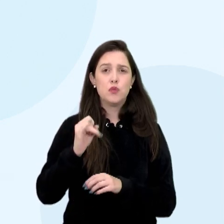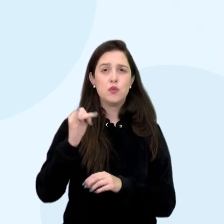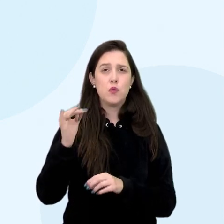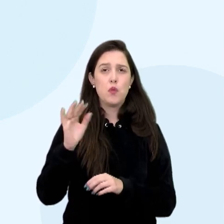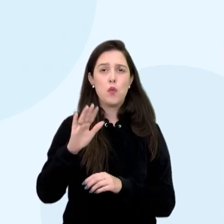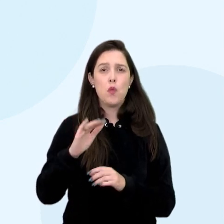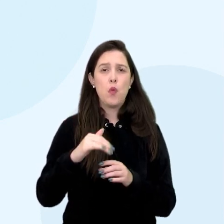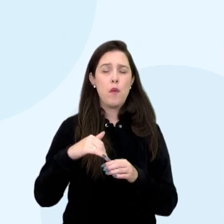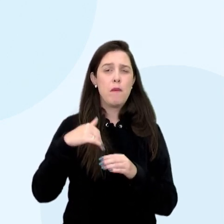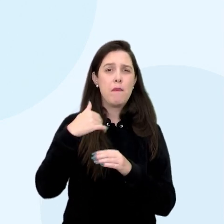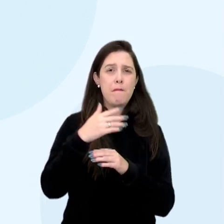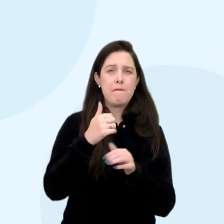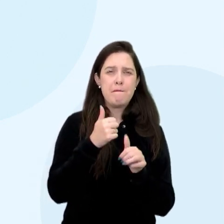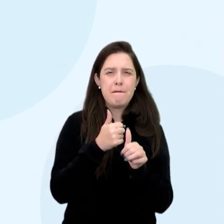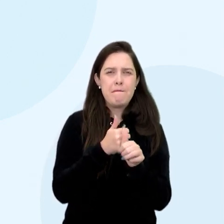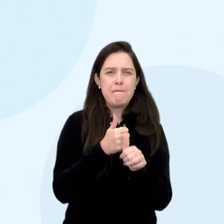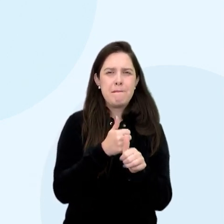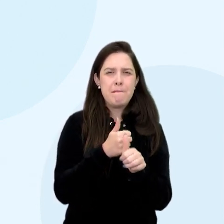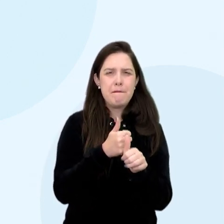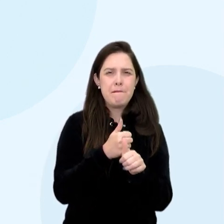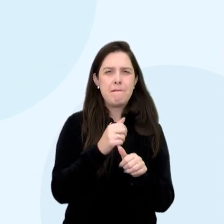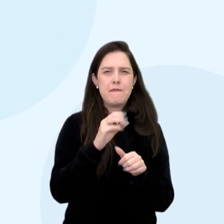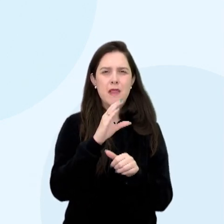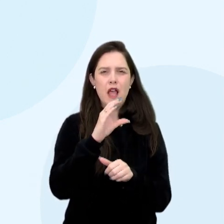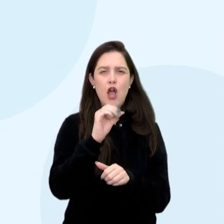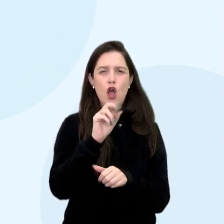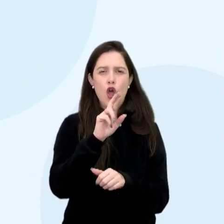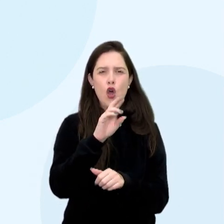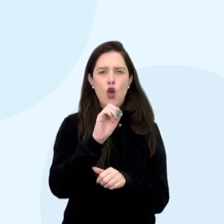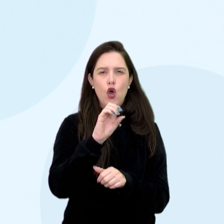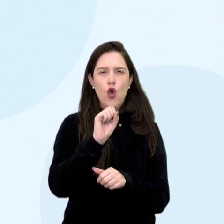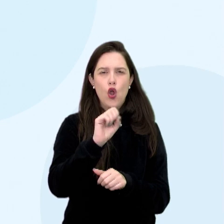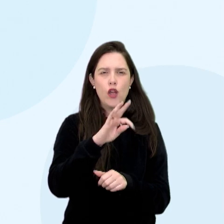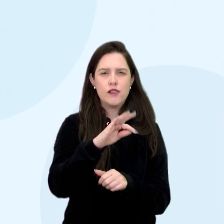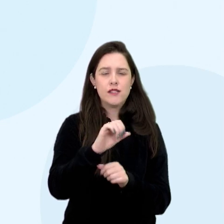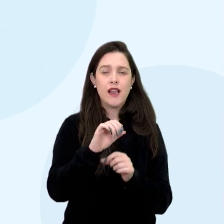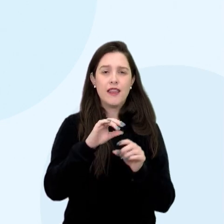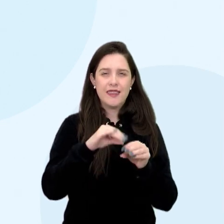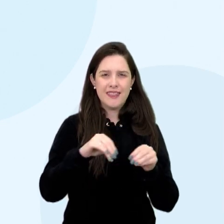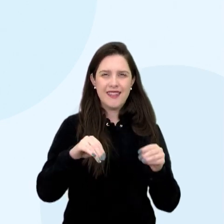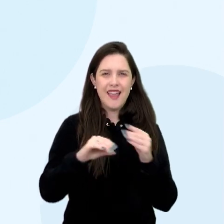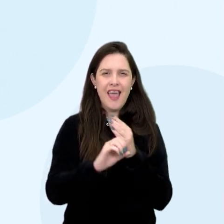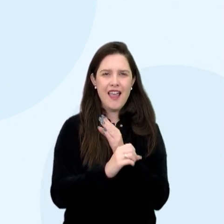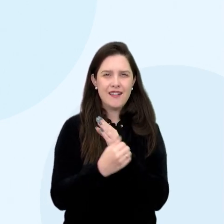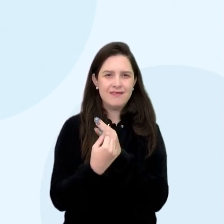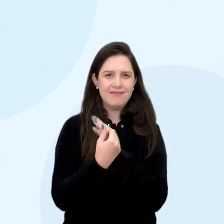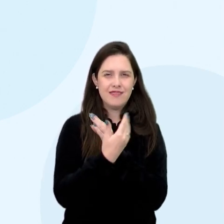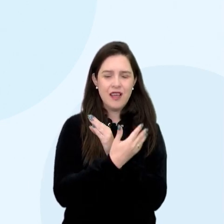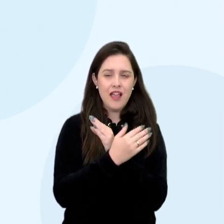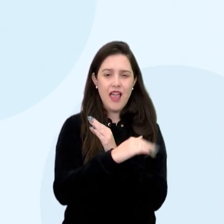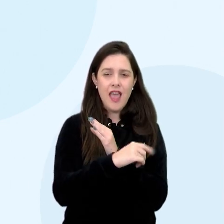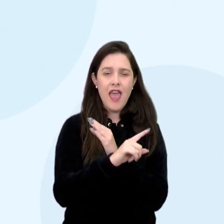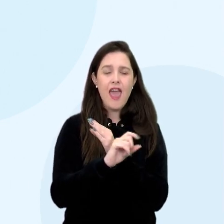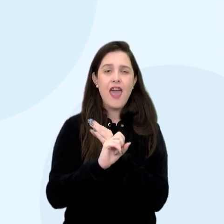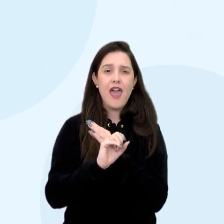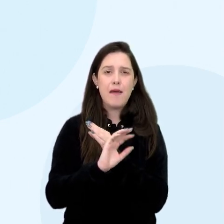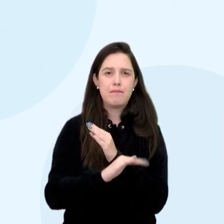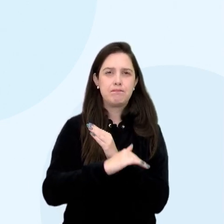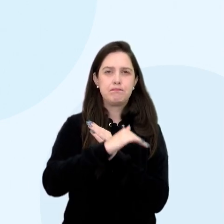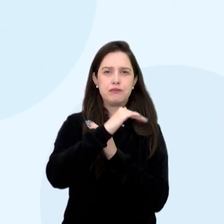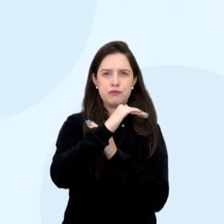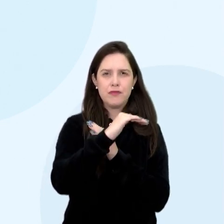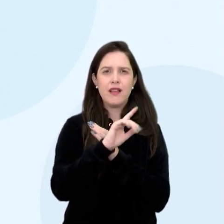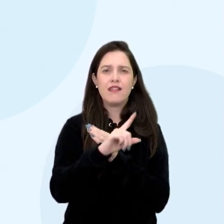superior, que está próximo aí da crosta, né, terrestre, né, na parte aí da superfície terrestre, ele tem